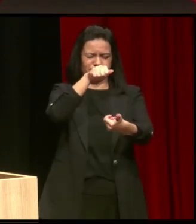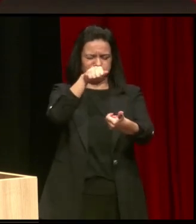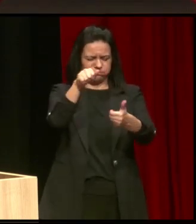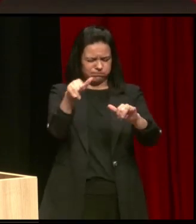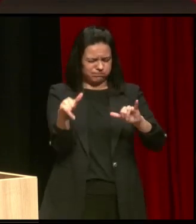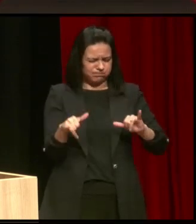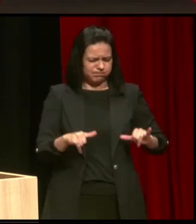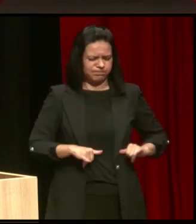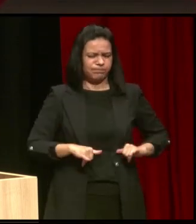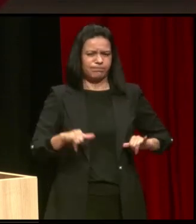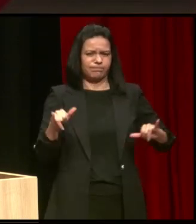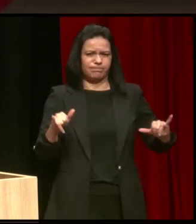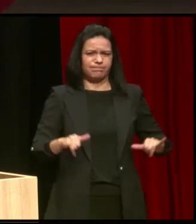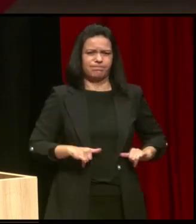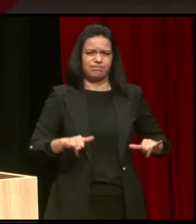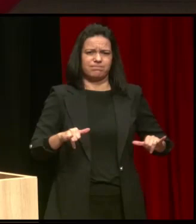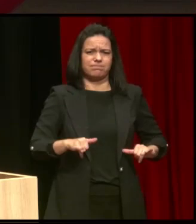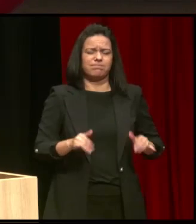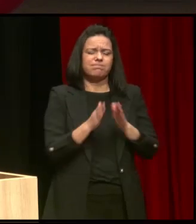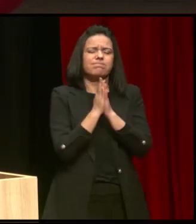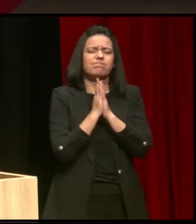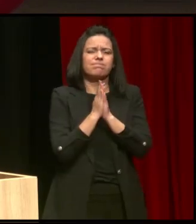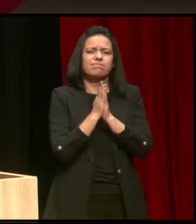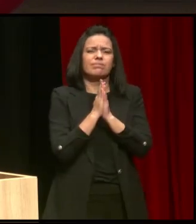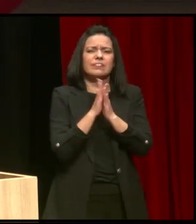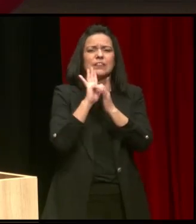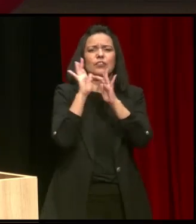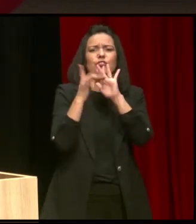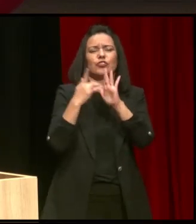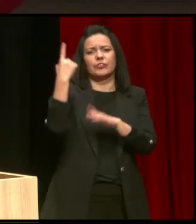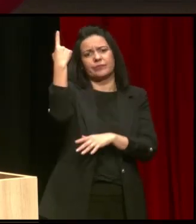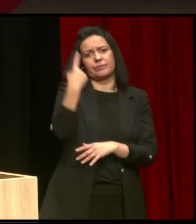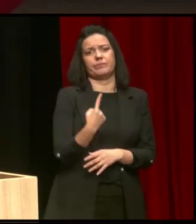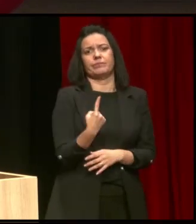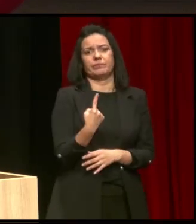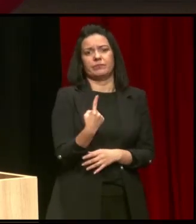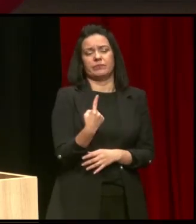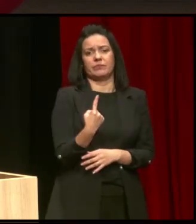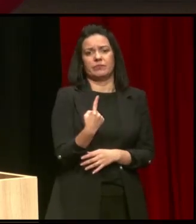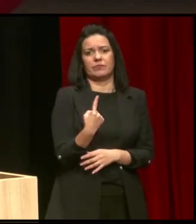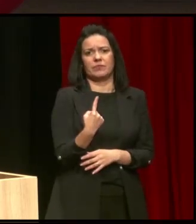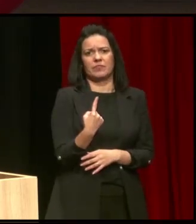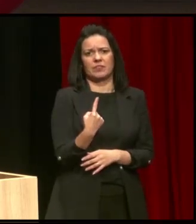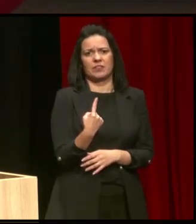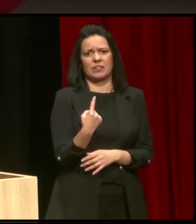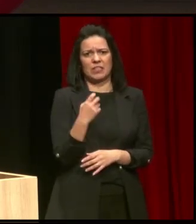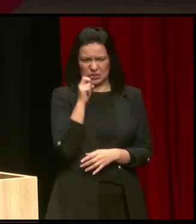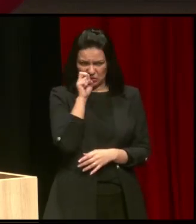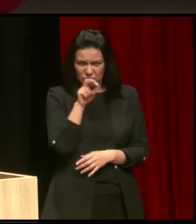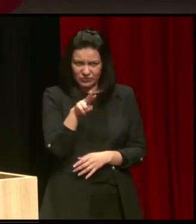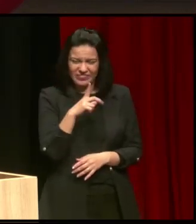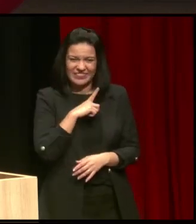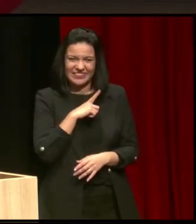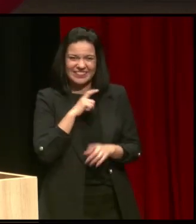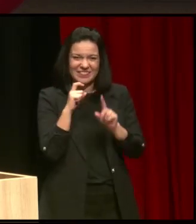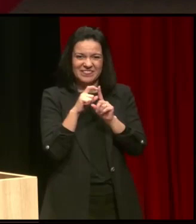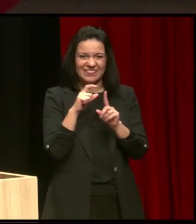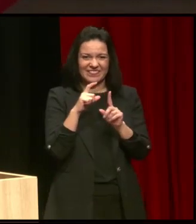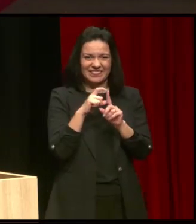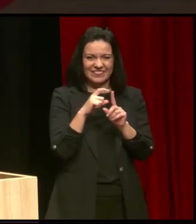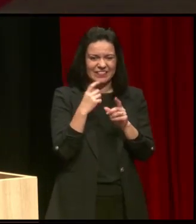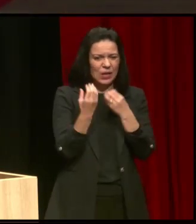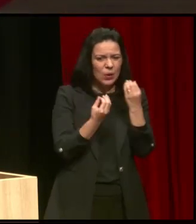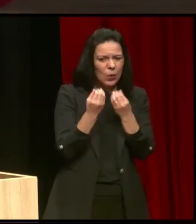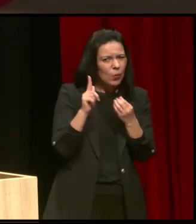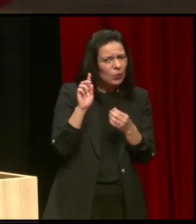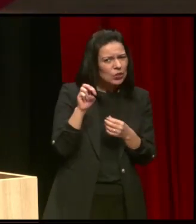pela manifestação da vinda de Jesus. Tá. Vocês já viram uma árvore gemendo? Não. Eu nunca ouvi uma árvore gemendo. Meu cachorro